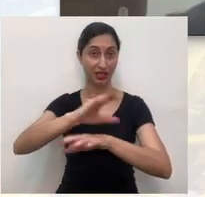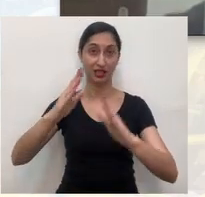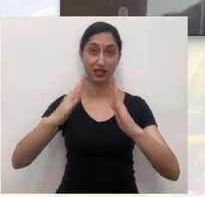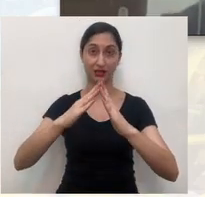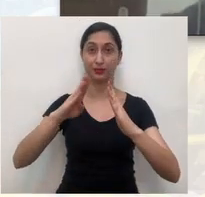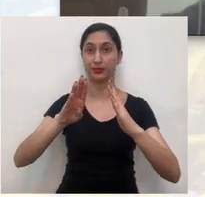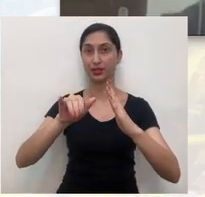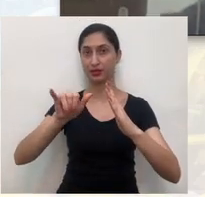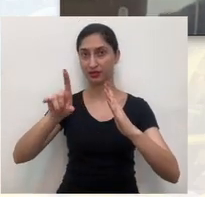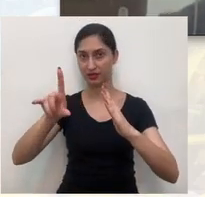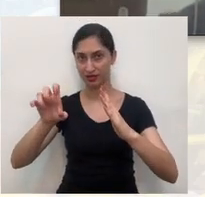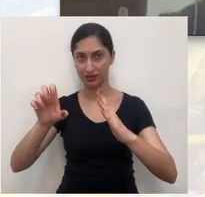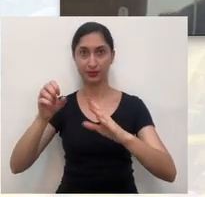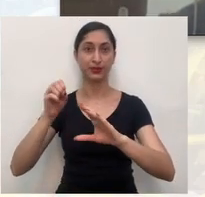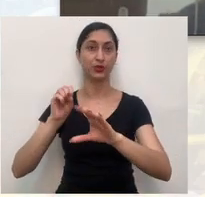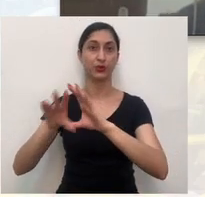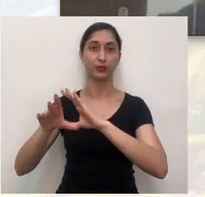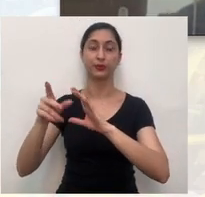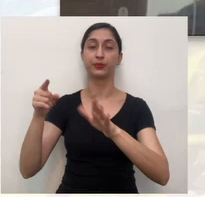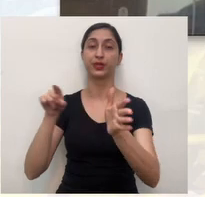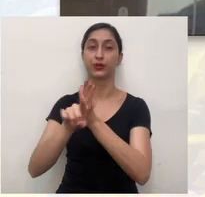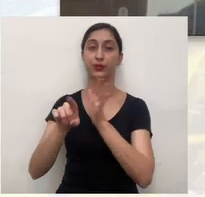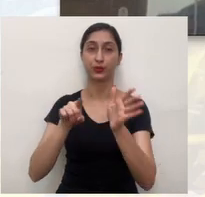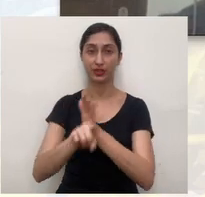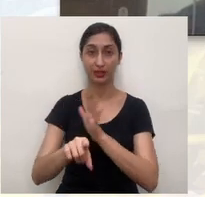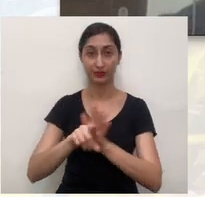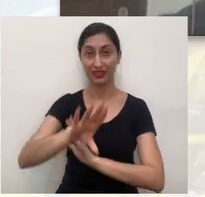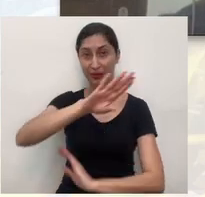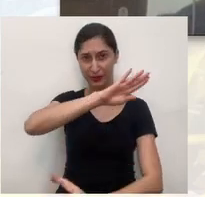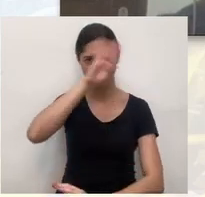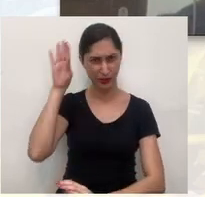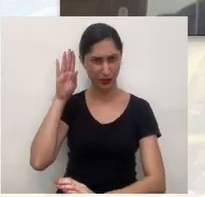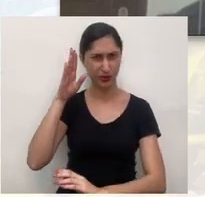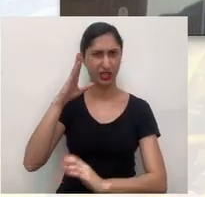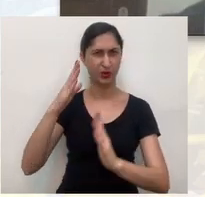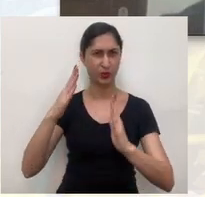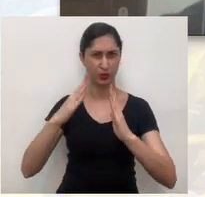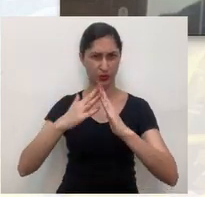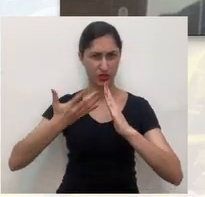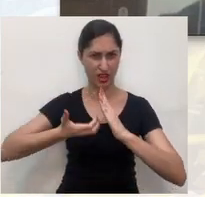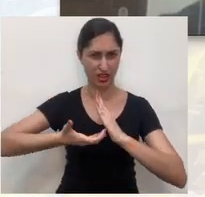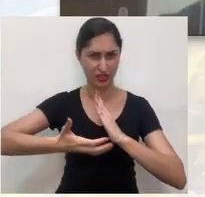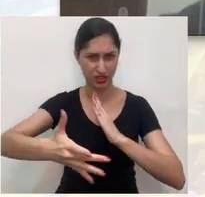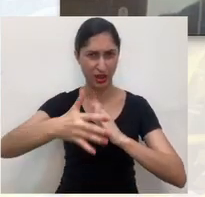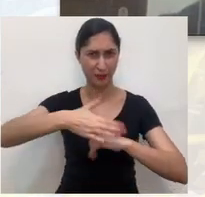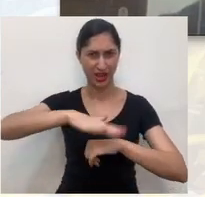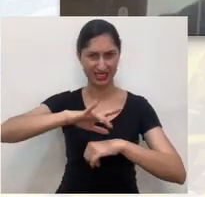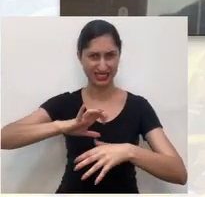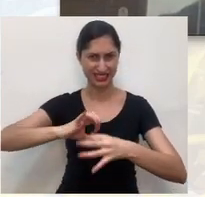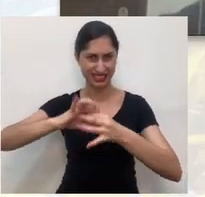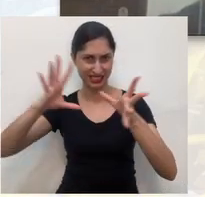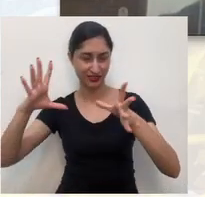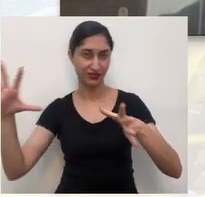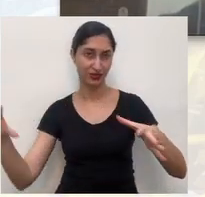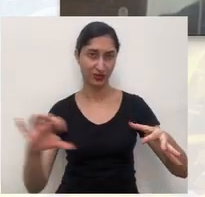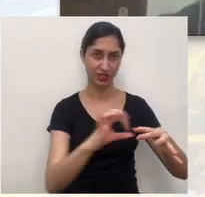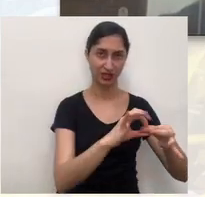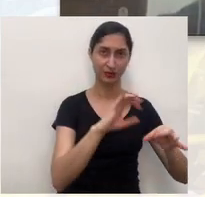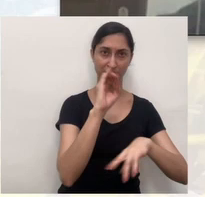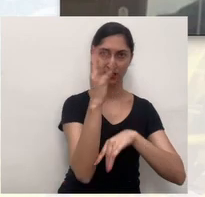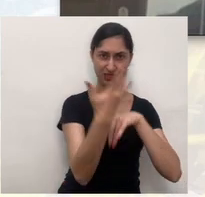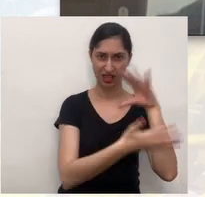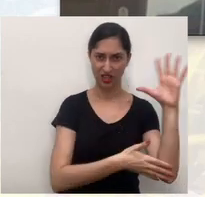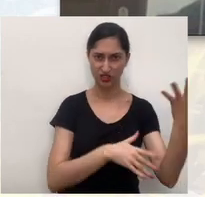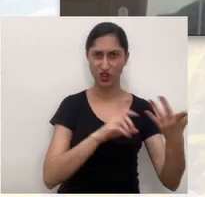aqui no chat para a gente. Na Pampulha, os jardins seriam mais livres, integrados com a paisagem, ou suas formas geométricas